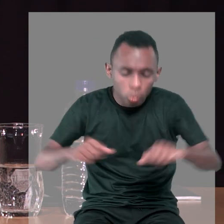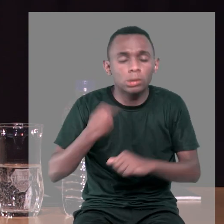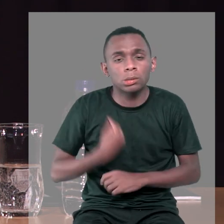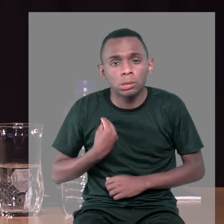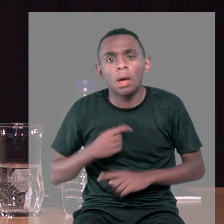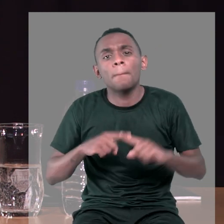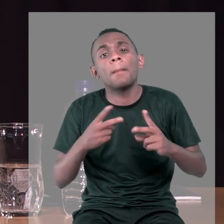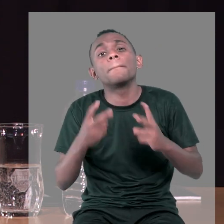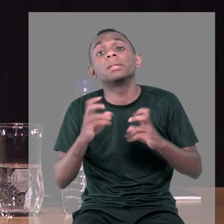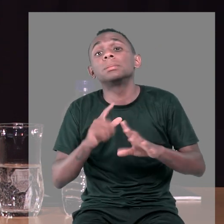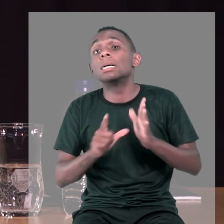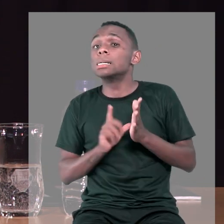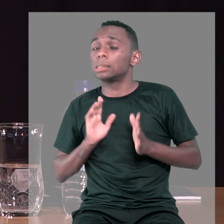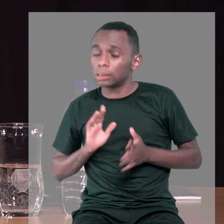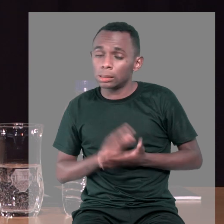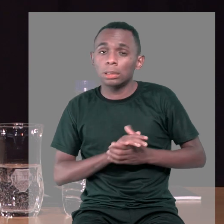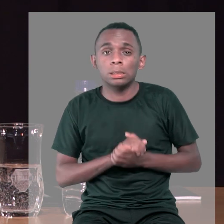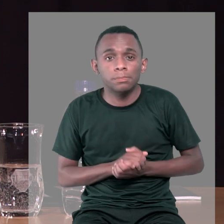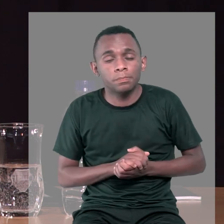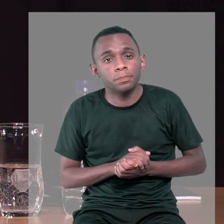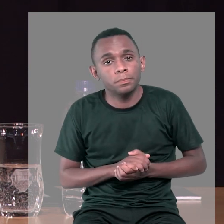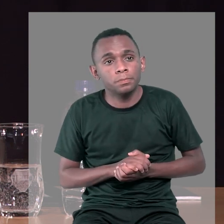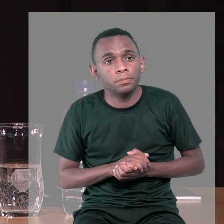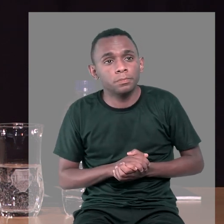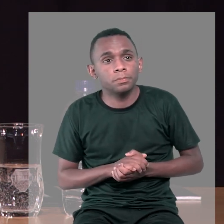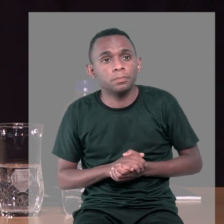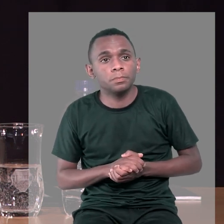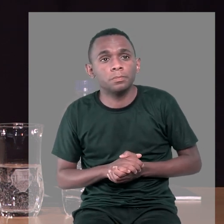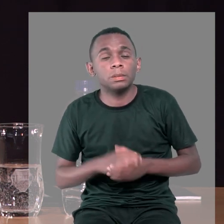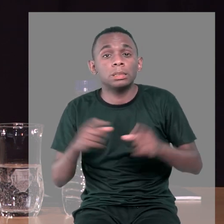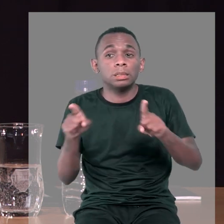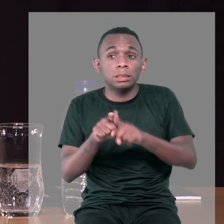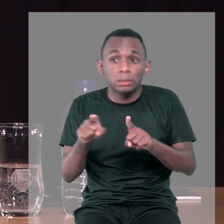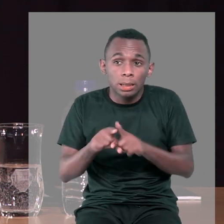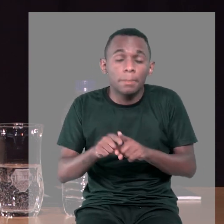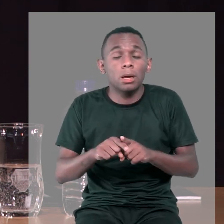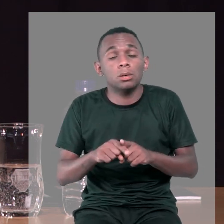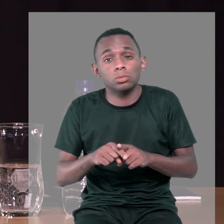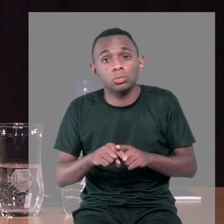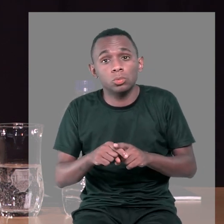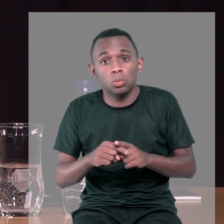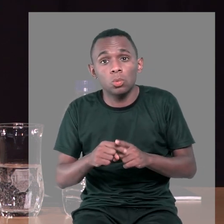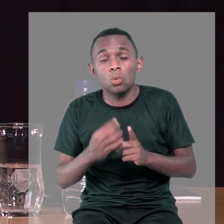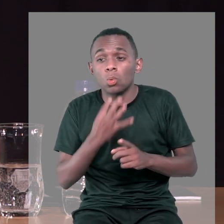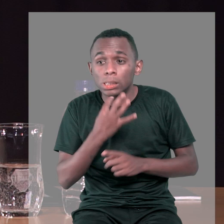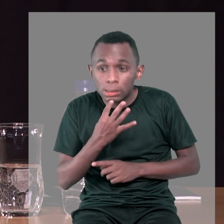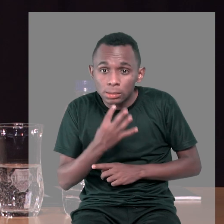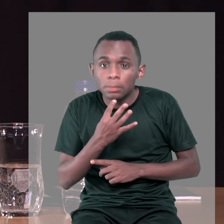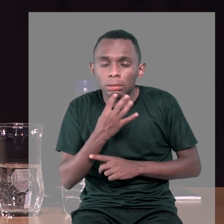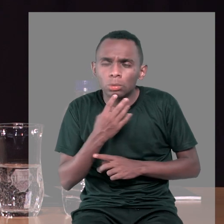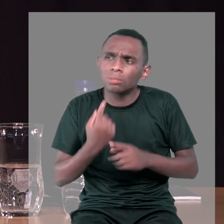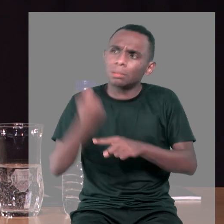pode jamais ser passado, é porque ele tem uma força que é alheia às nossas